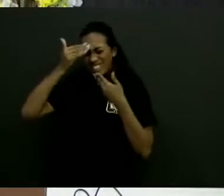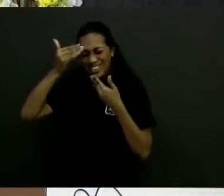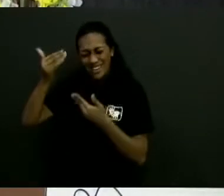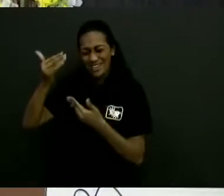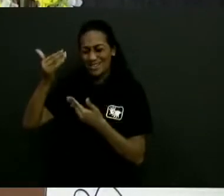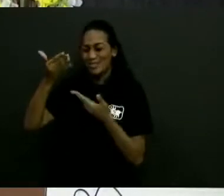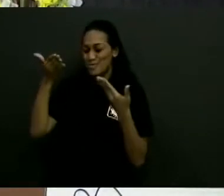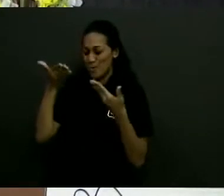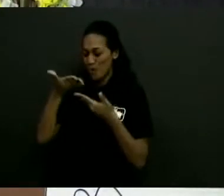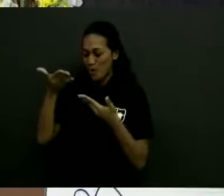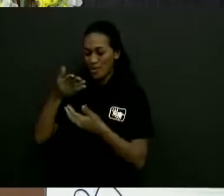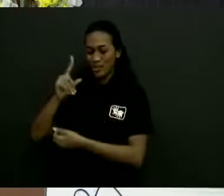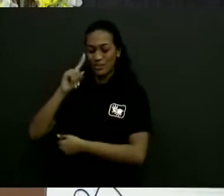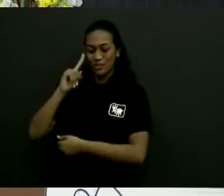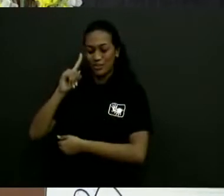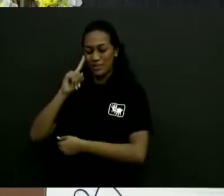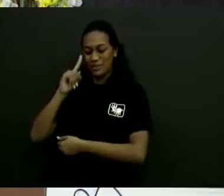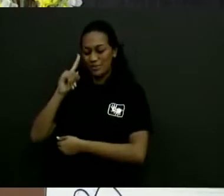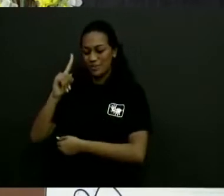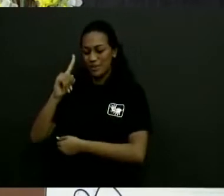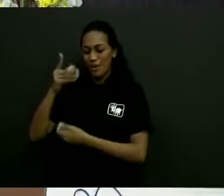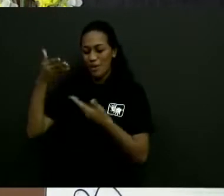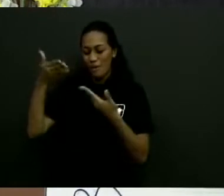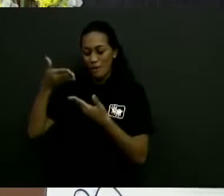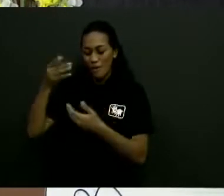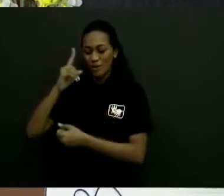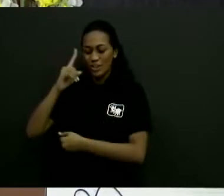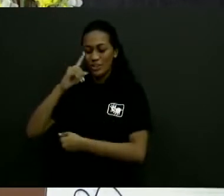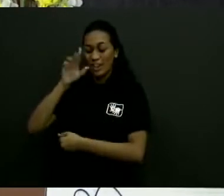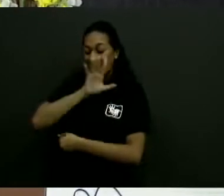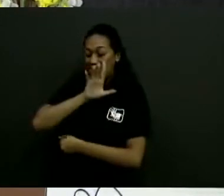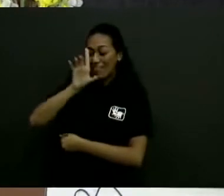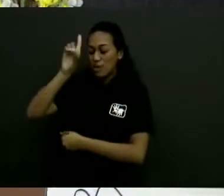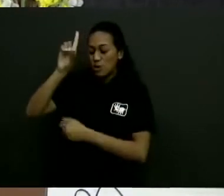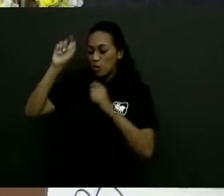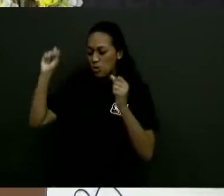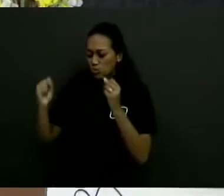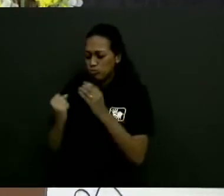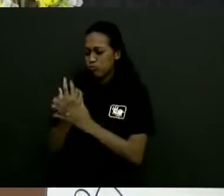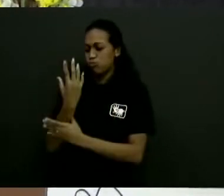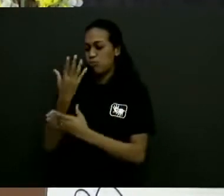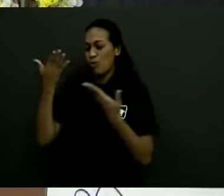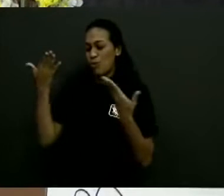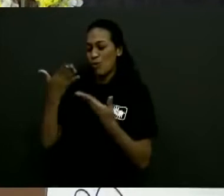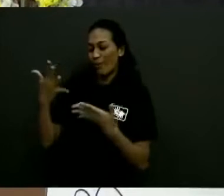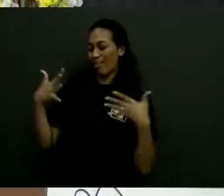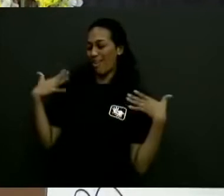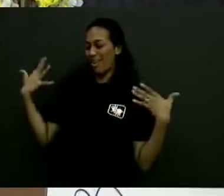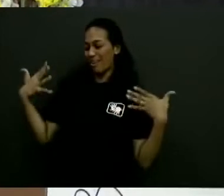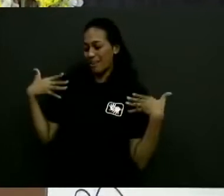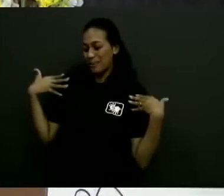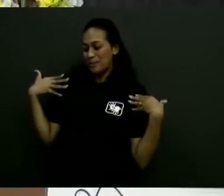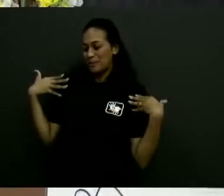tarde, por este dia. Esse é o dia que o Senhor criou. Nós queremos nos alegrar nesse dia e